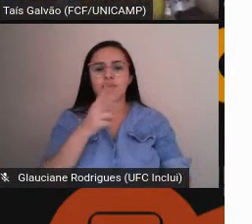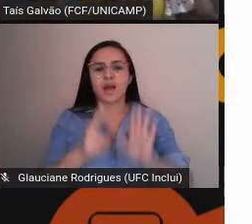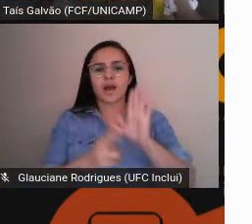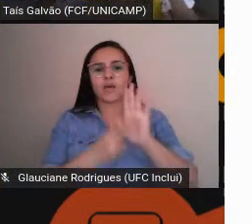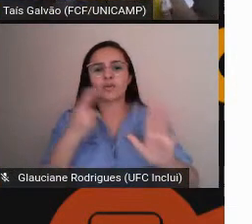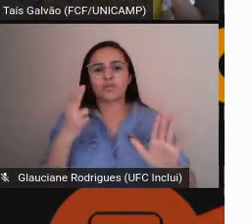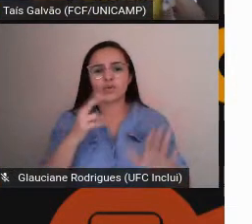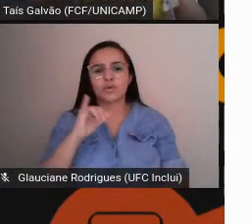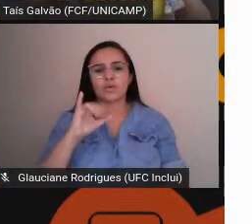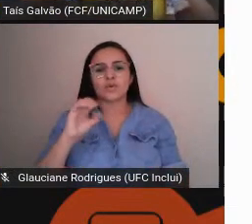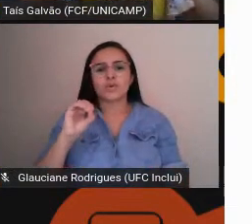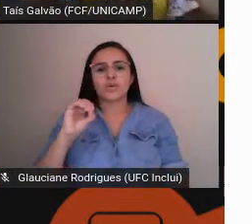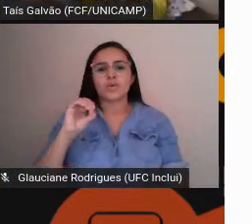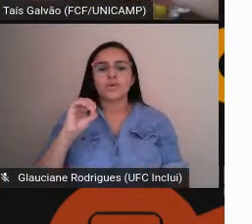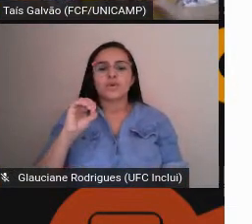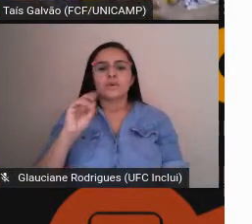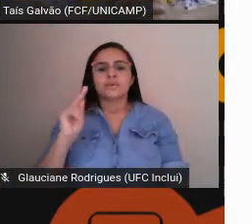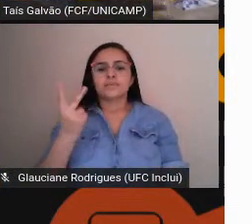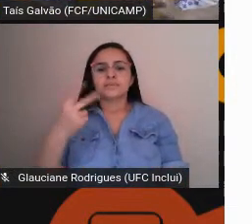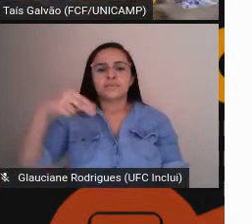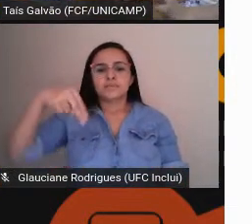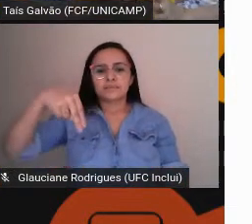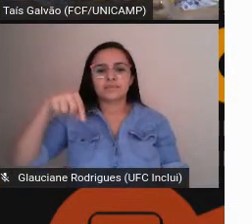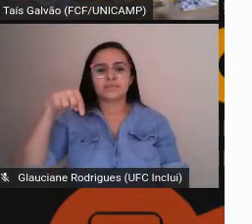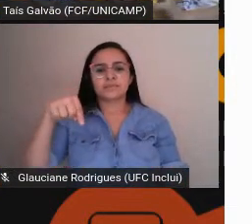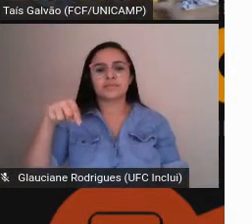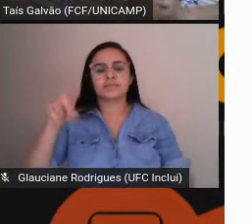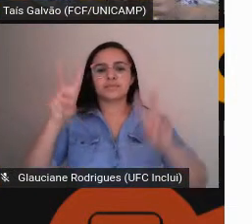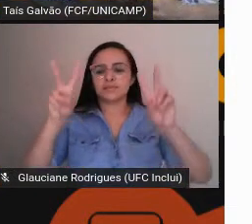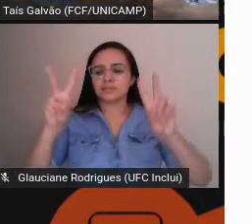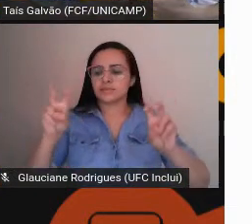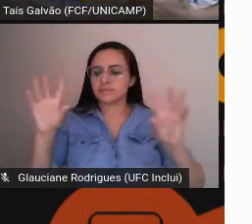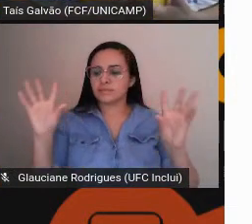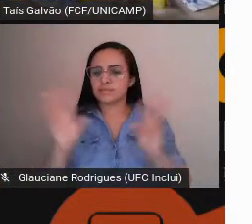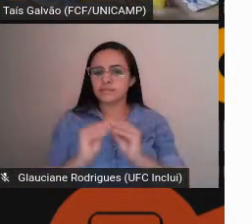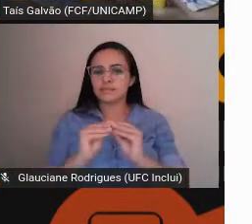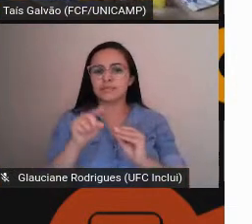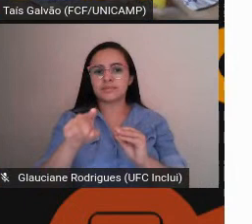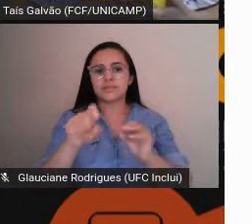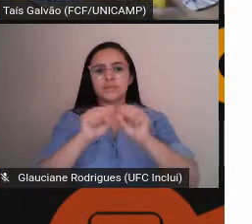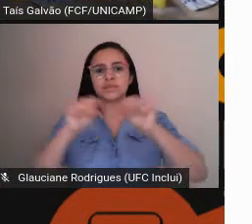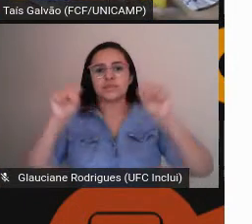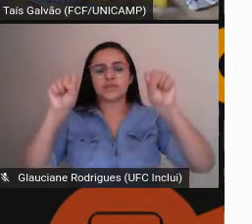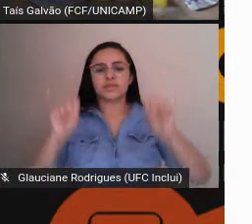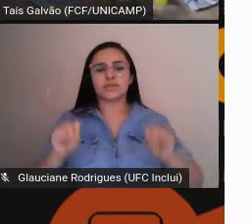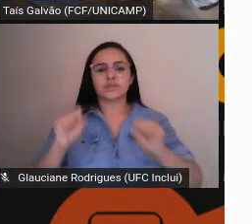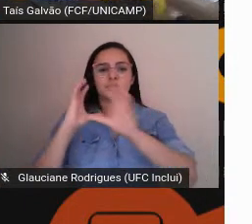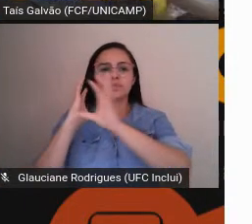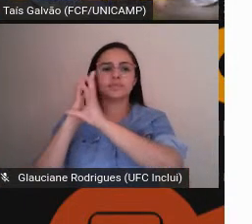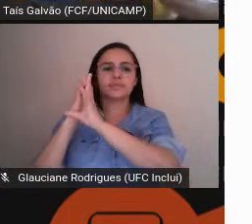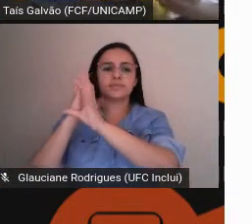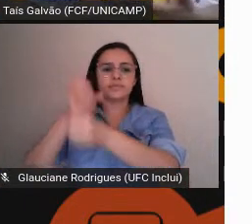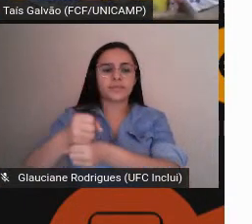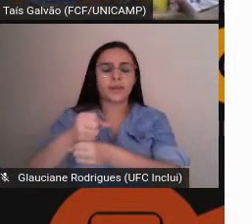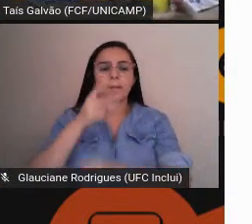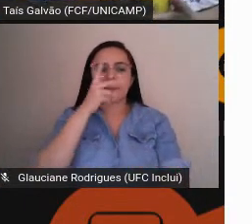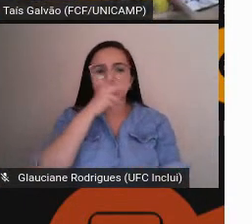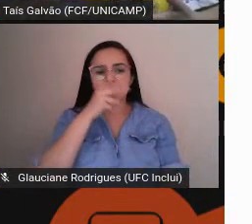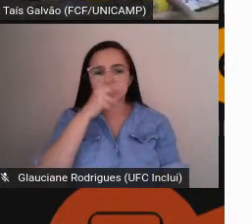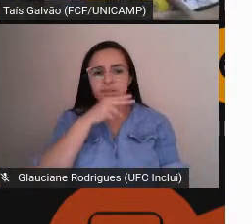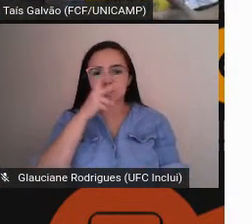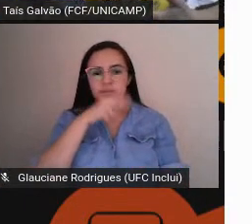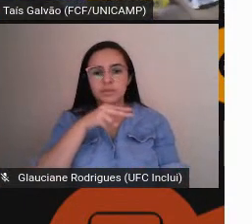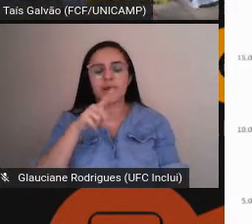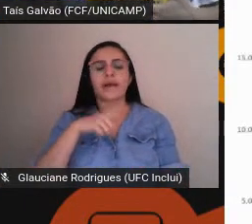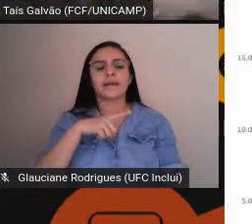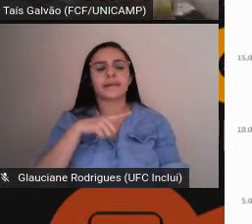justamente trouxe nesse compilado aqui sobre a produção em massa de revisões sistemáticas redundantes, conflitantes e que levam a erros,